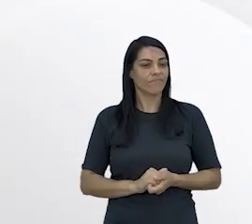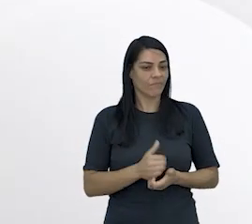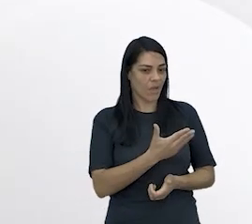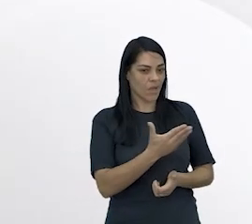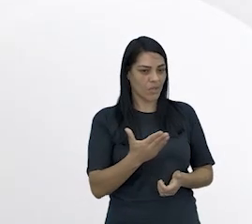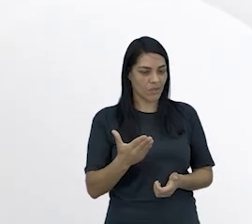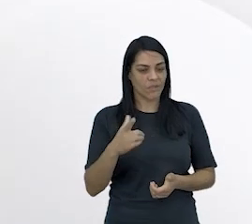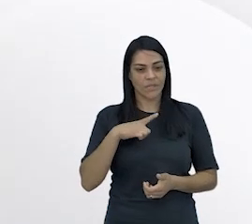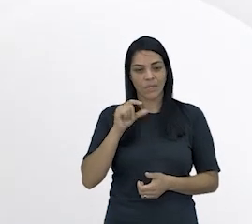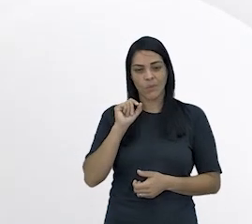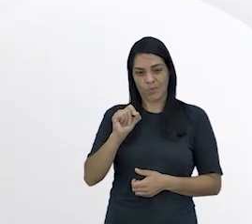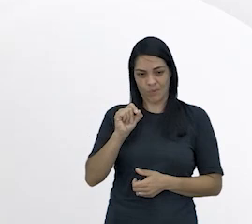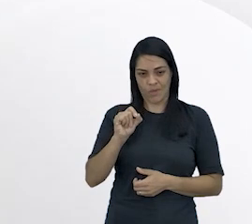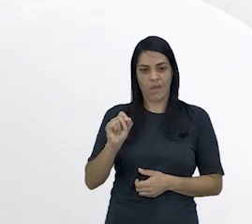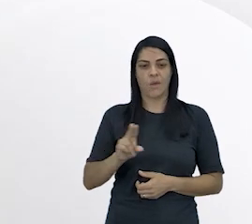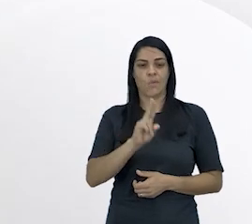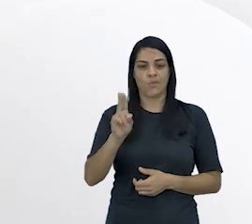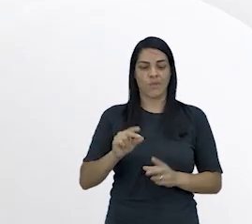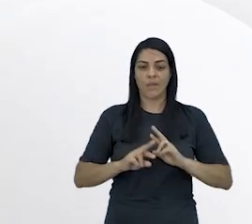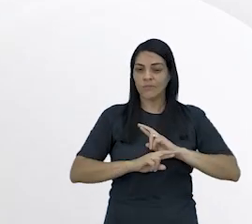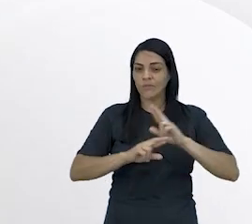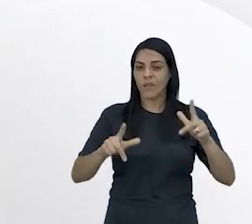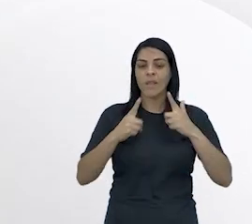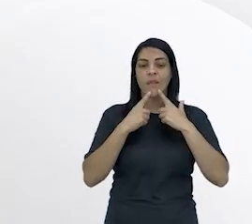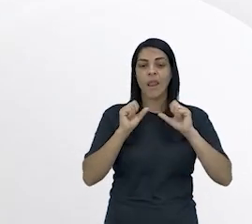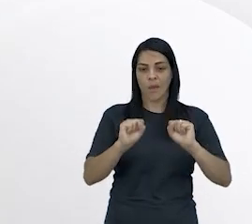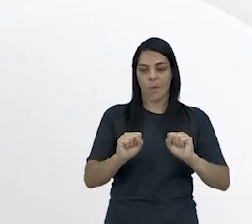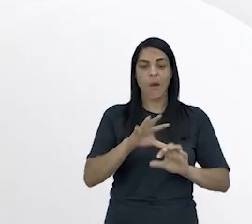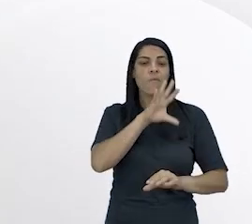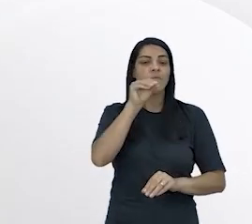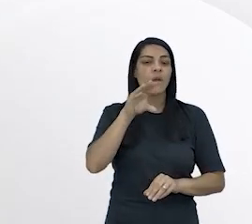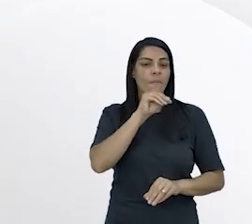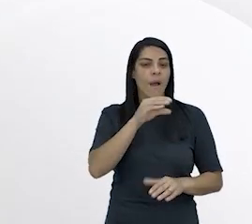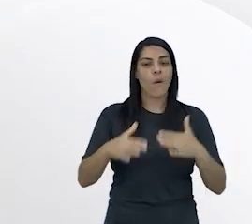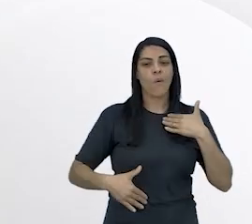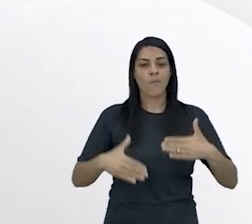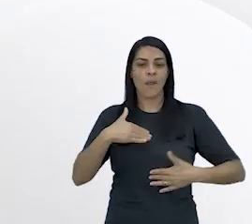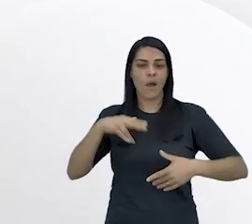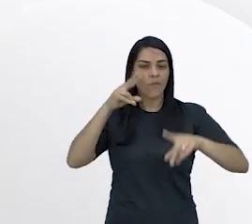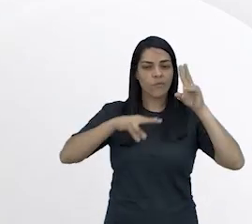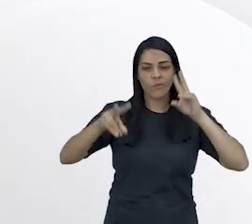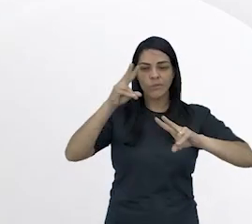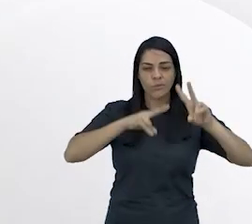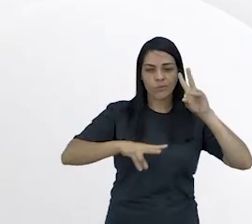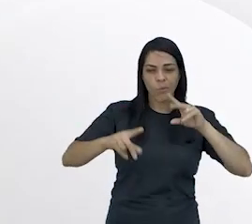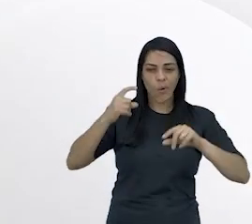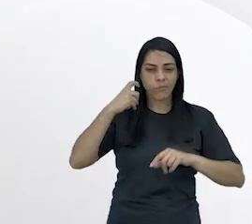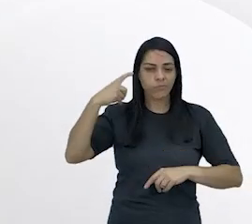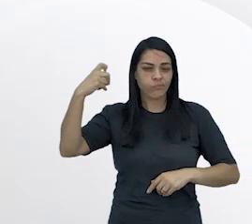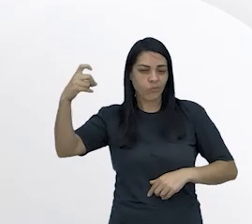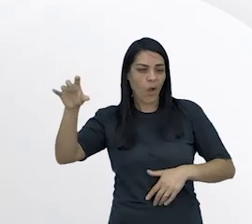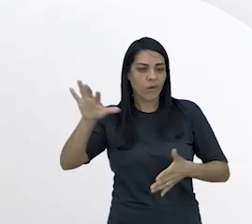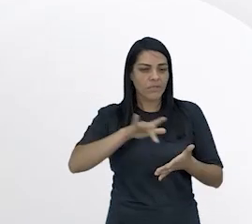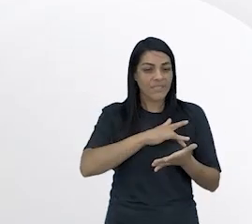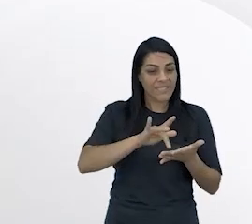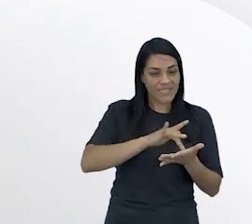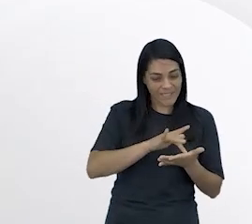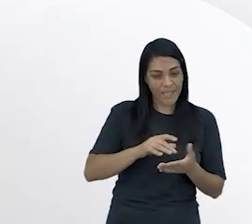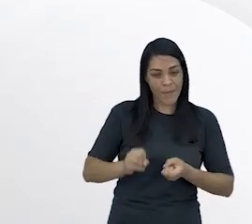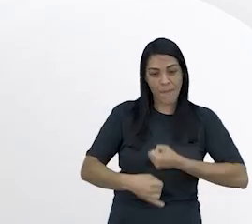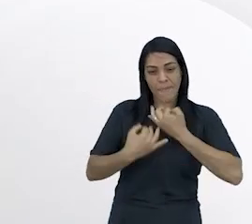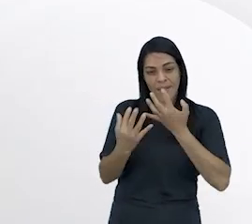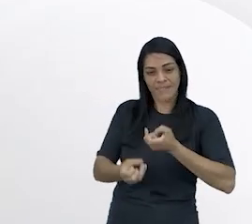gente vai utilizar diferentes linguagens: verbal, corporal, visual, sonora, digital, para